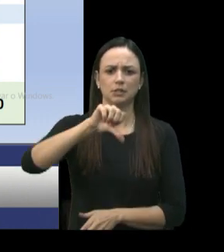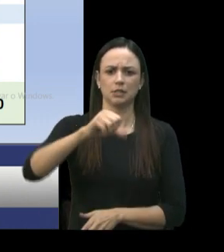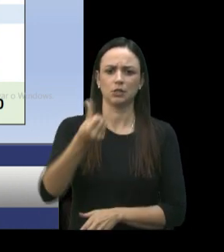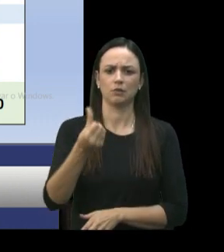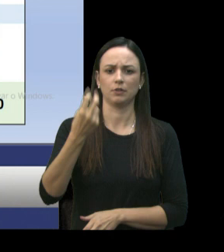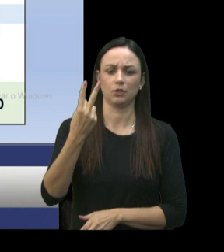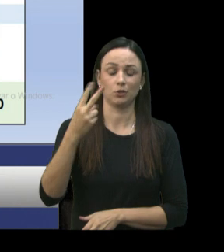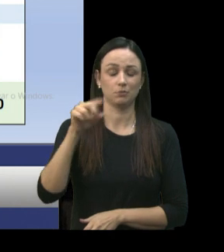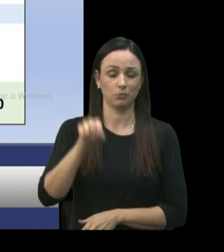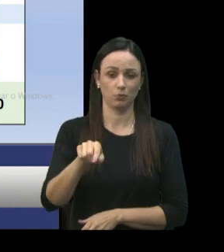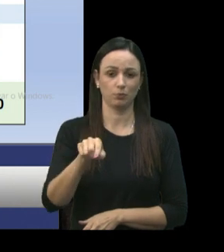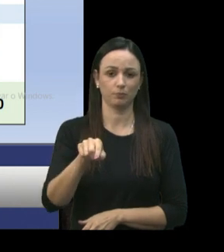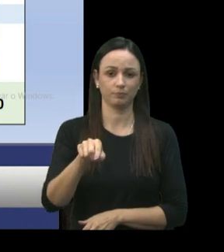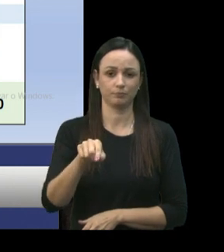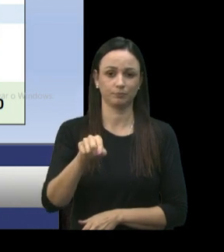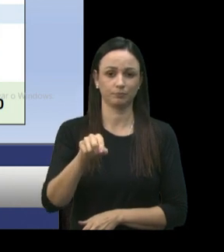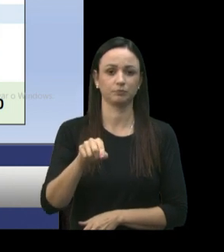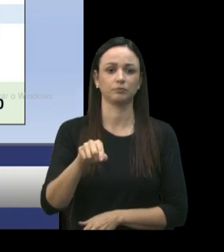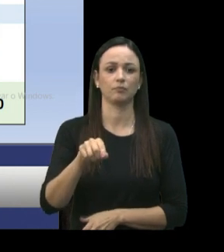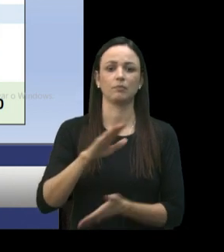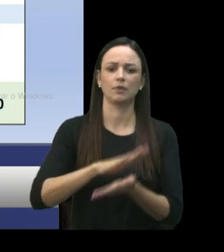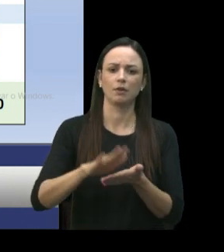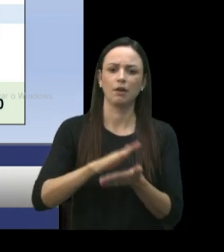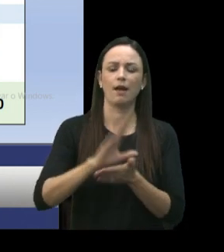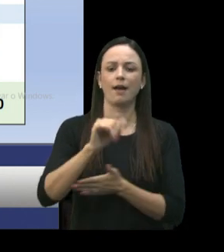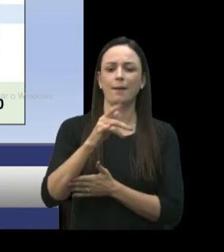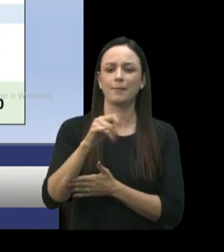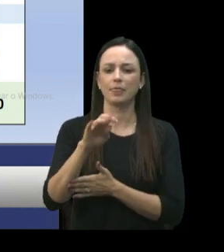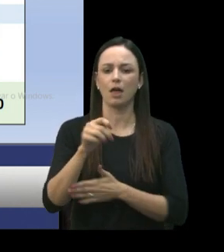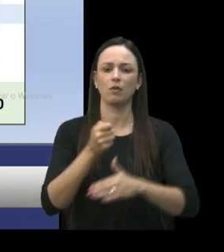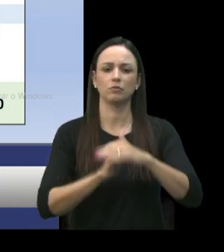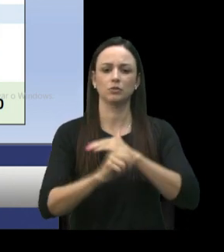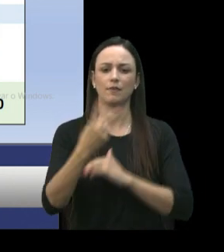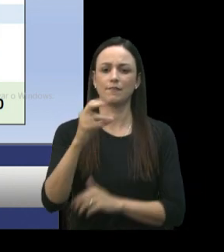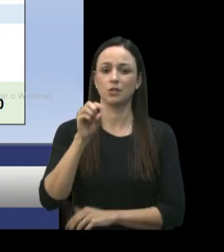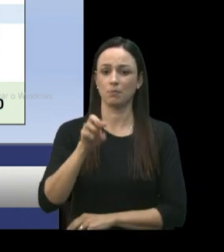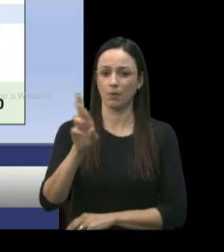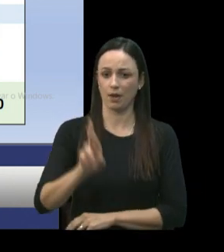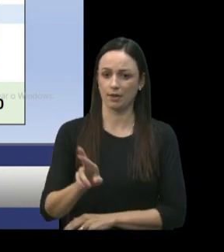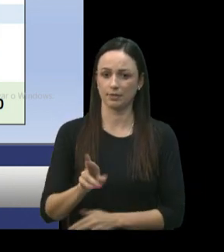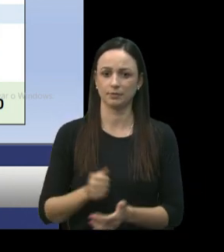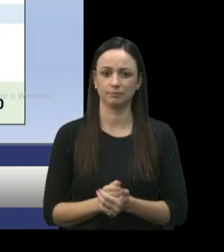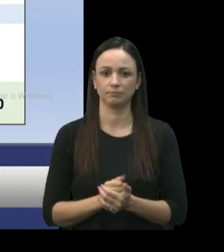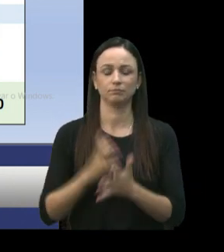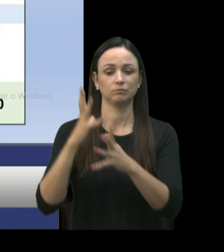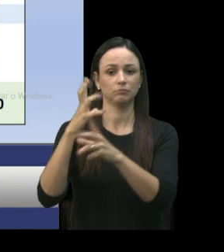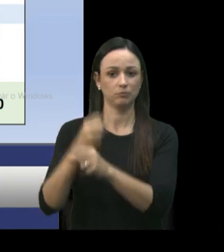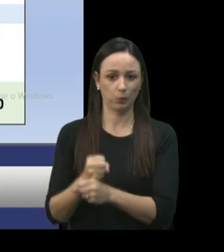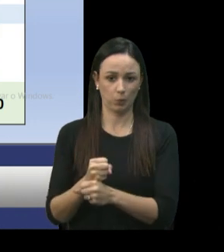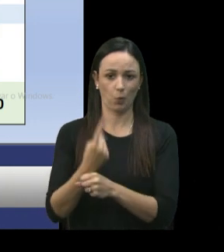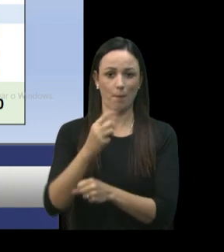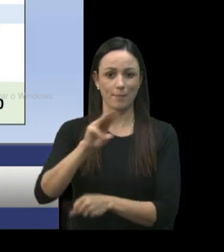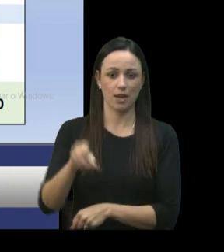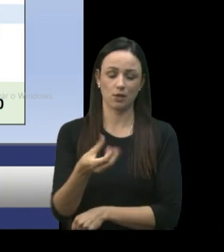692.000. Despesa de capital e de investimento, R$20.000, totalizando